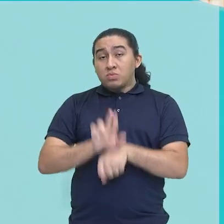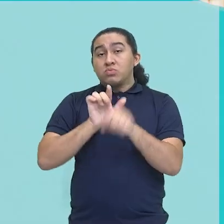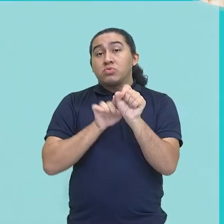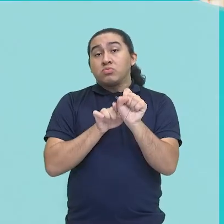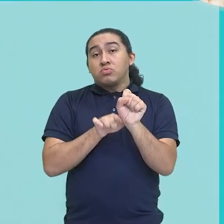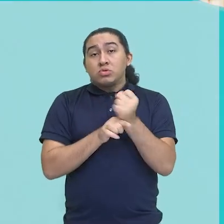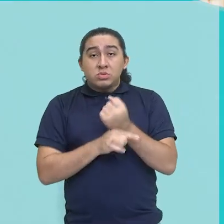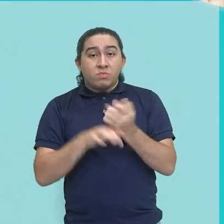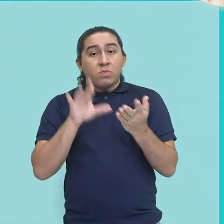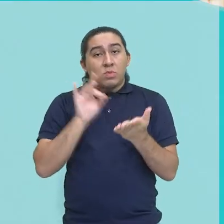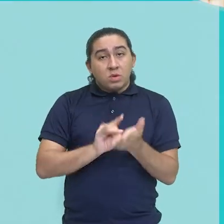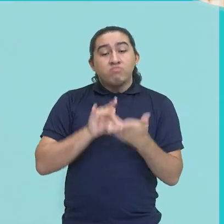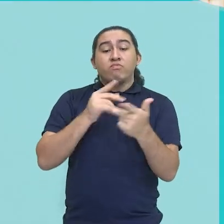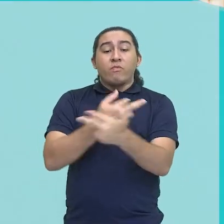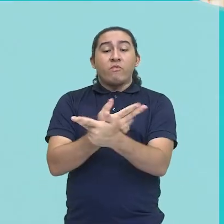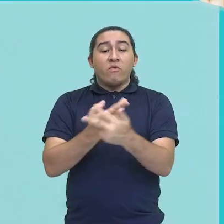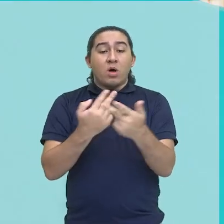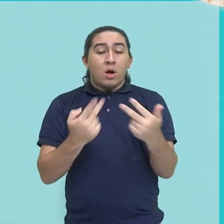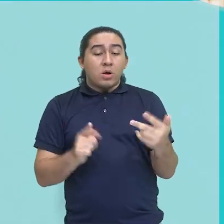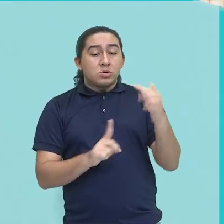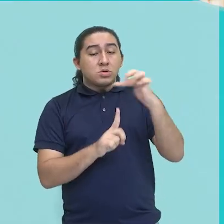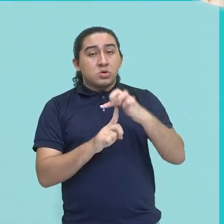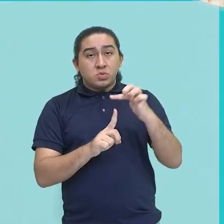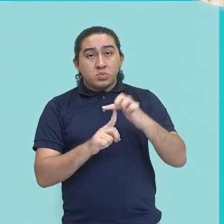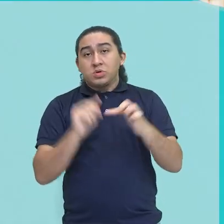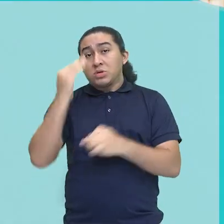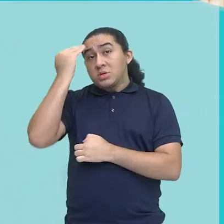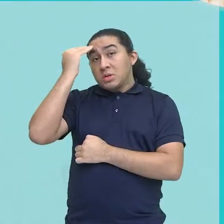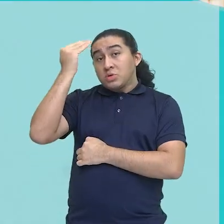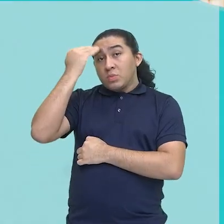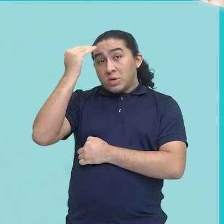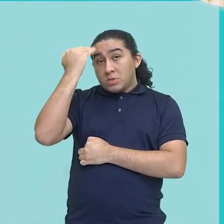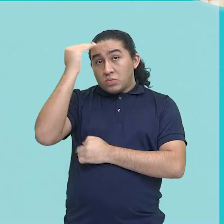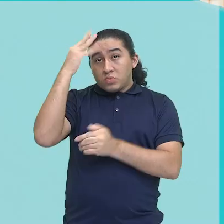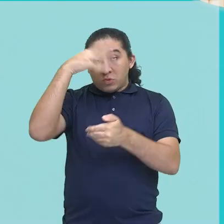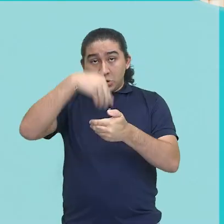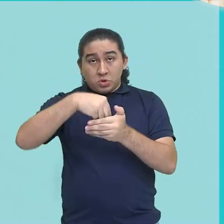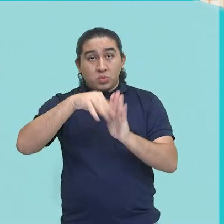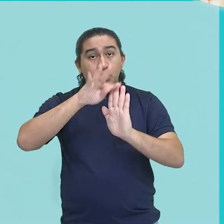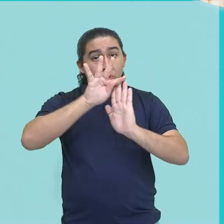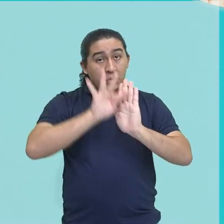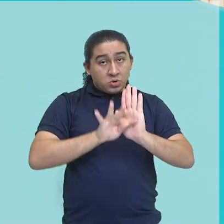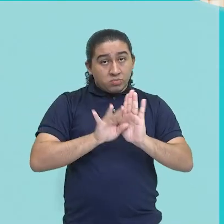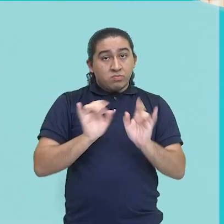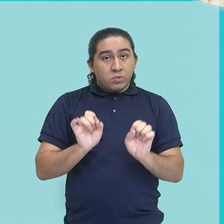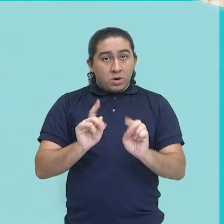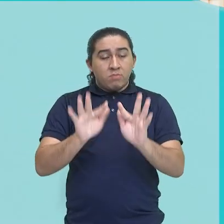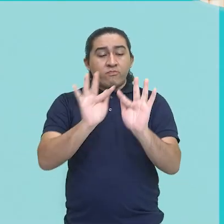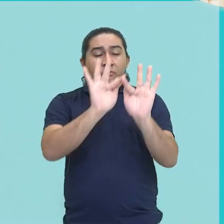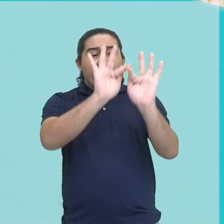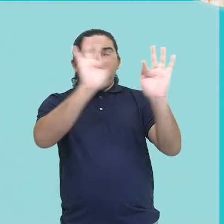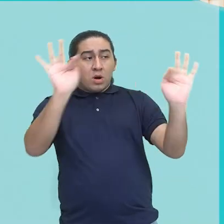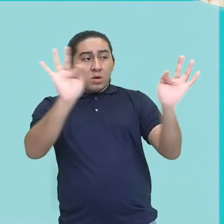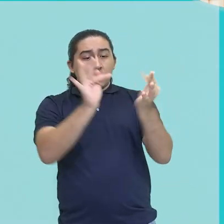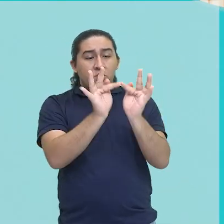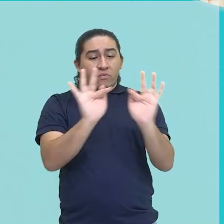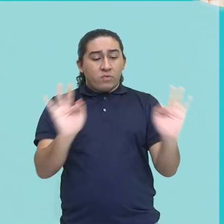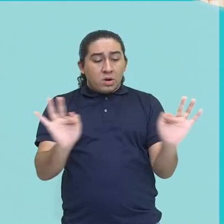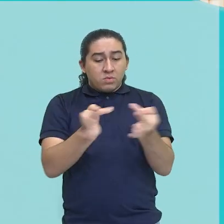esses tipos diferentes de compreensão dentro de um texto? A gente vai analisar aqui um grupo